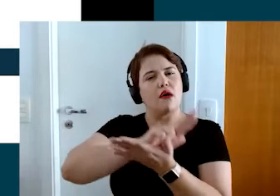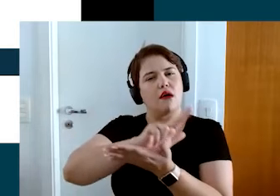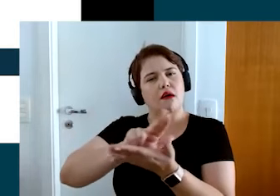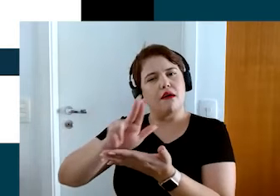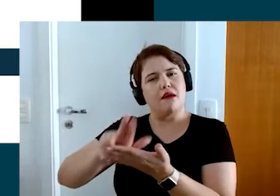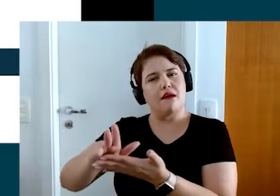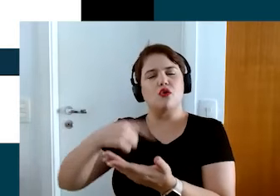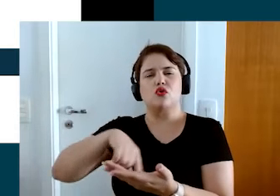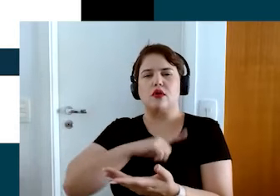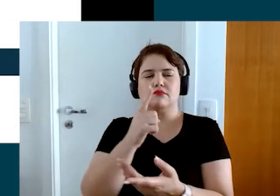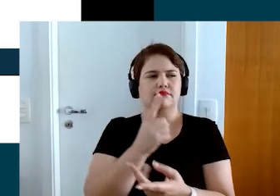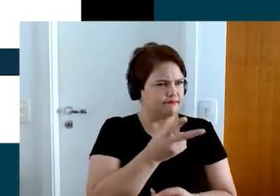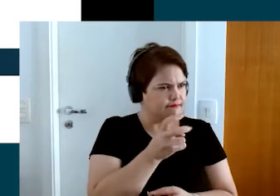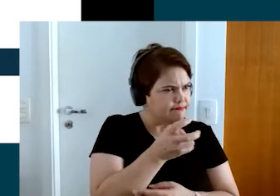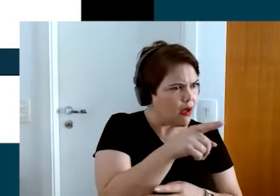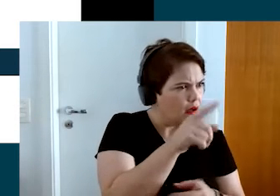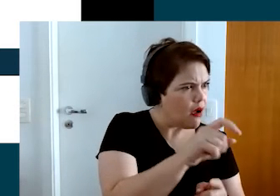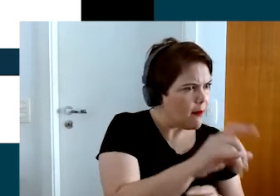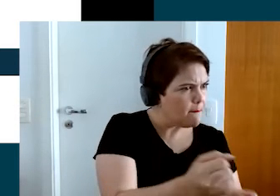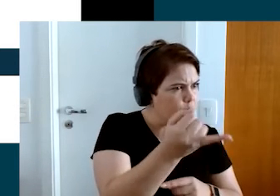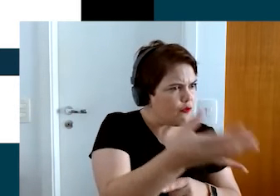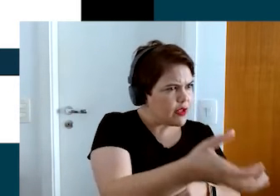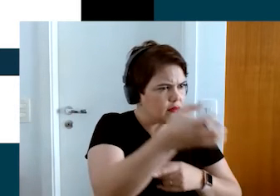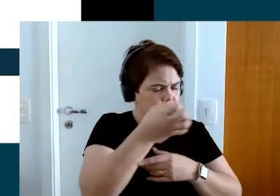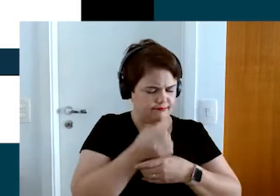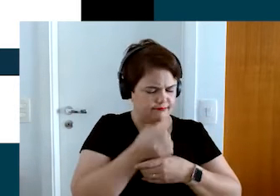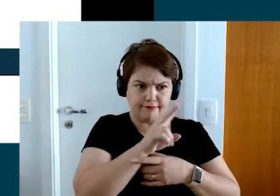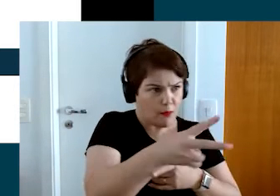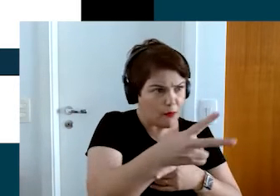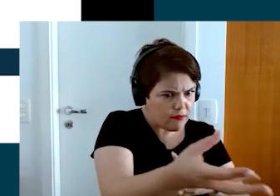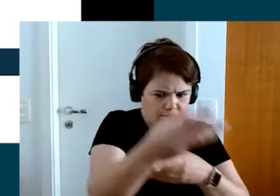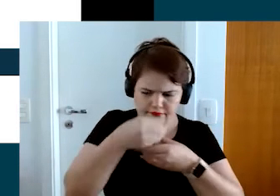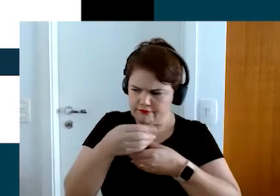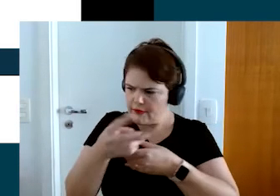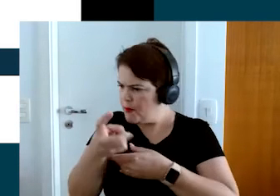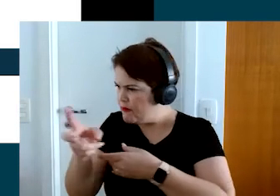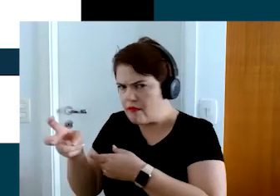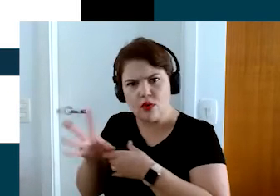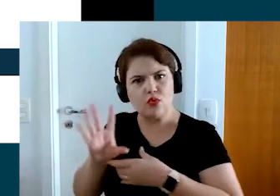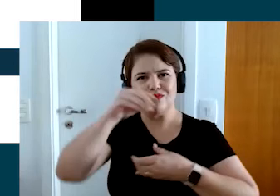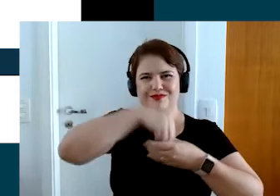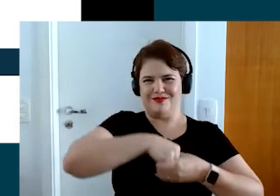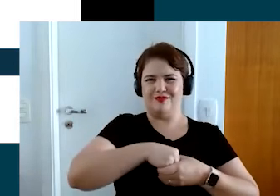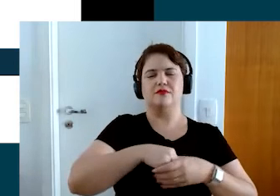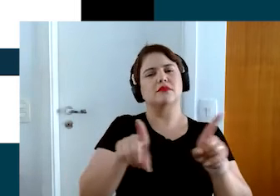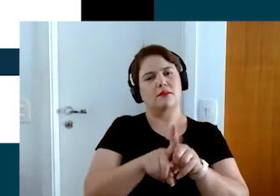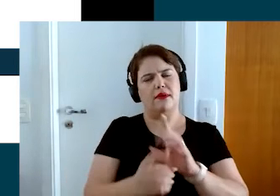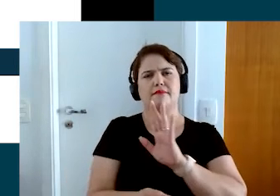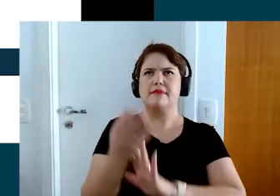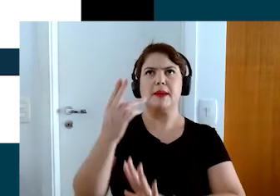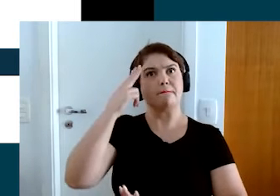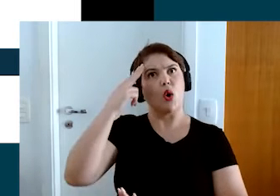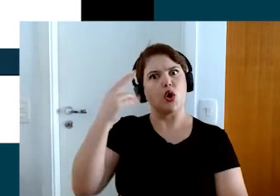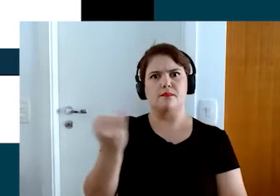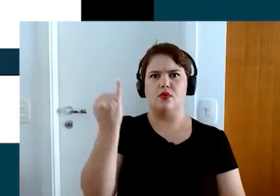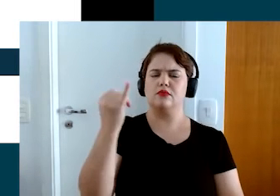gente consegue enxergar no mercado, analisando o benchmark de concorrentes, surjam também hipóteses importantes, os